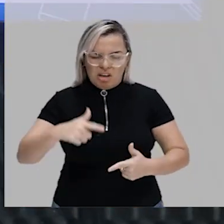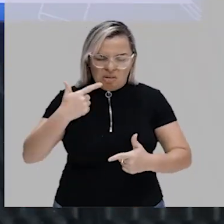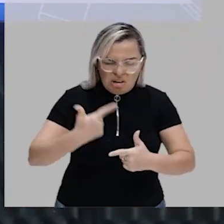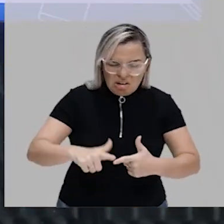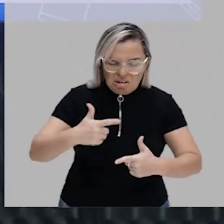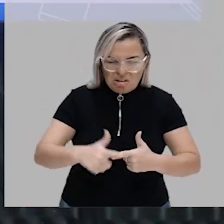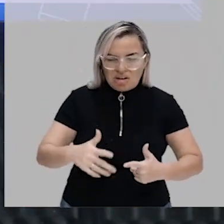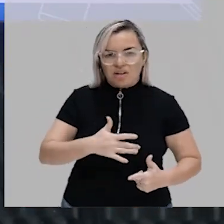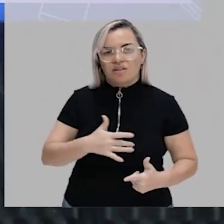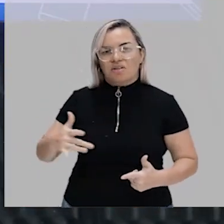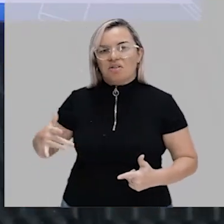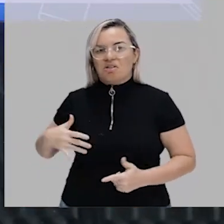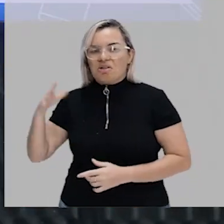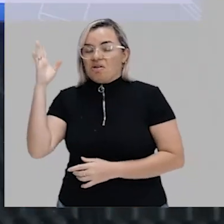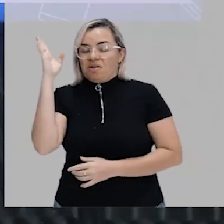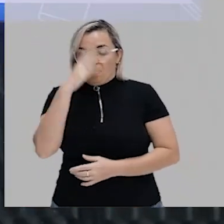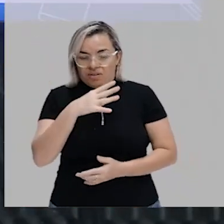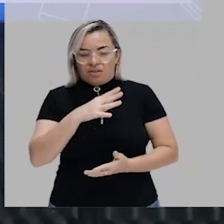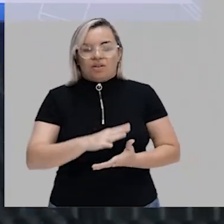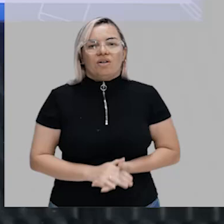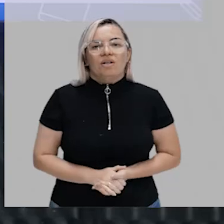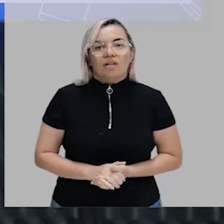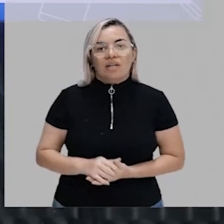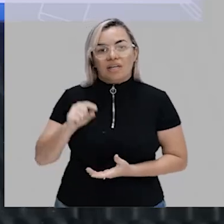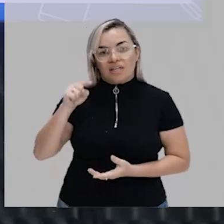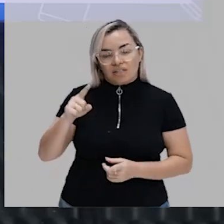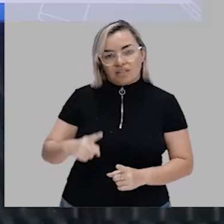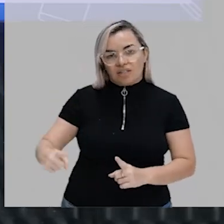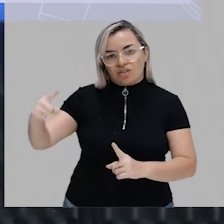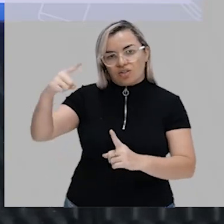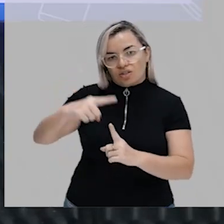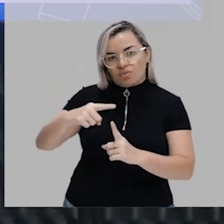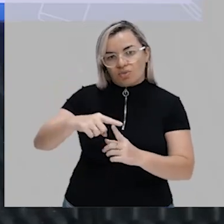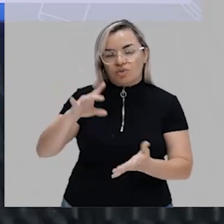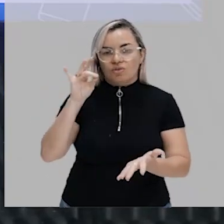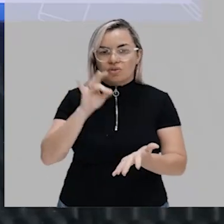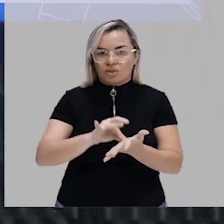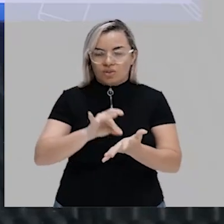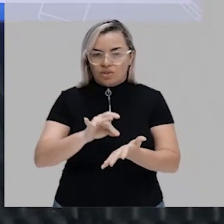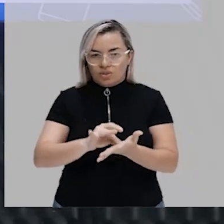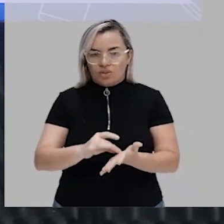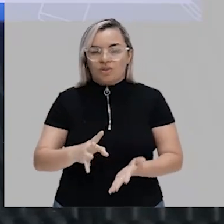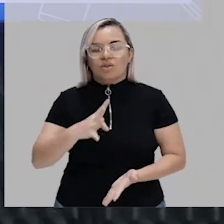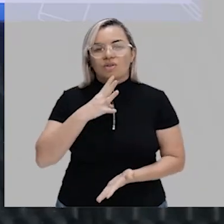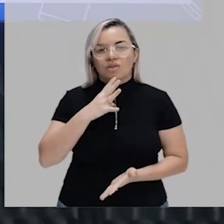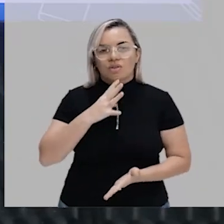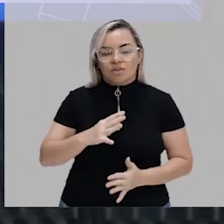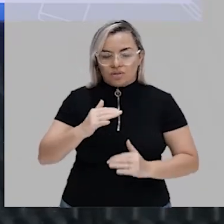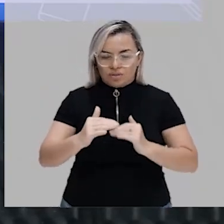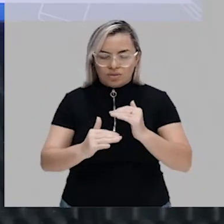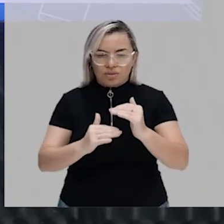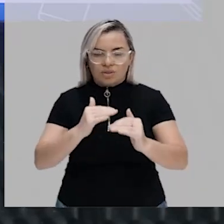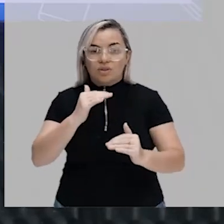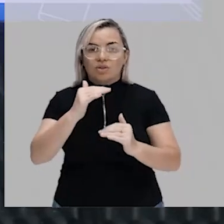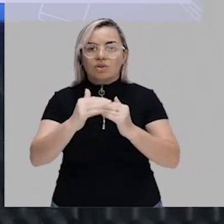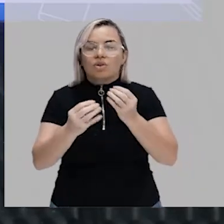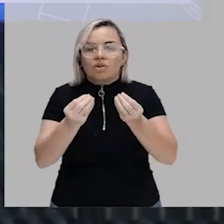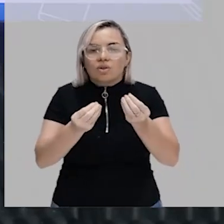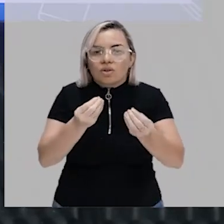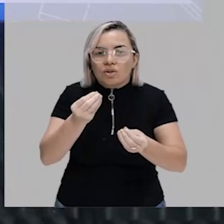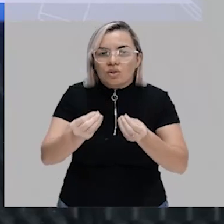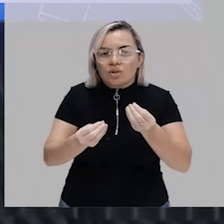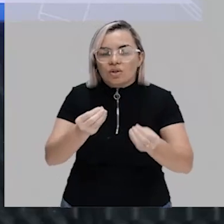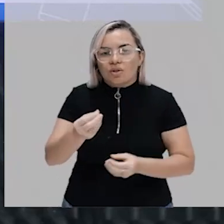tipo de verdade, entre aspas, ou de conhecimento, ele é desenvolvido através do